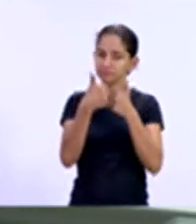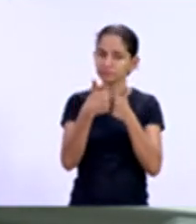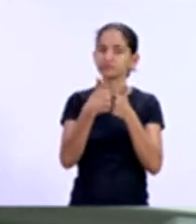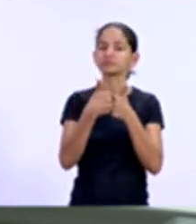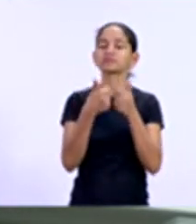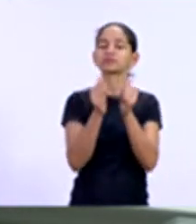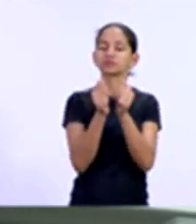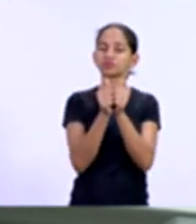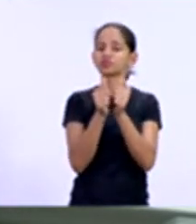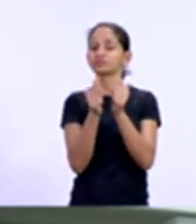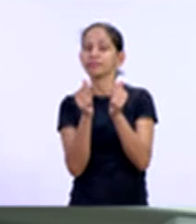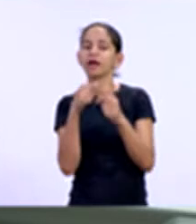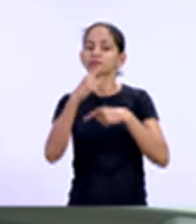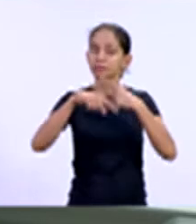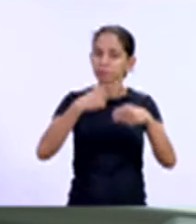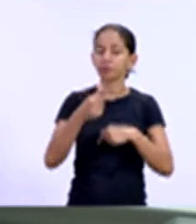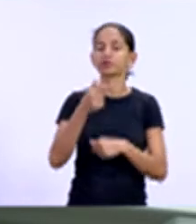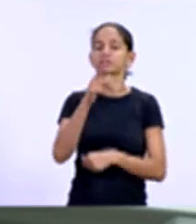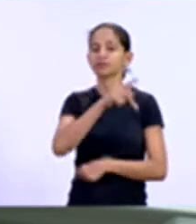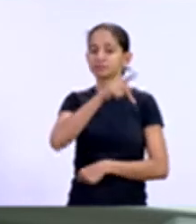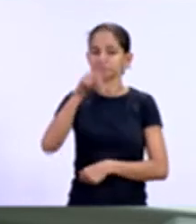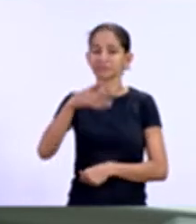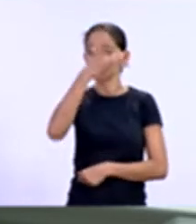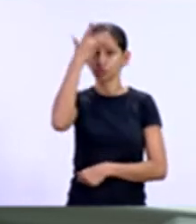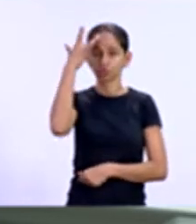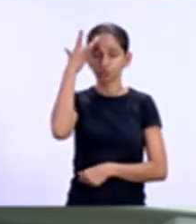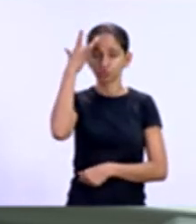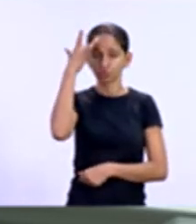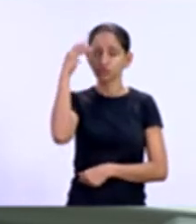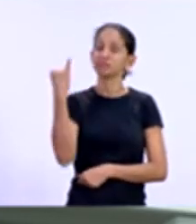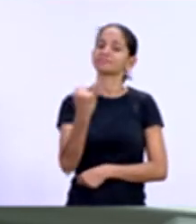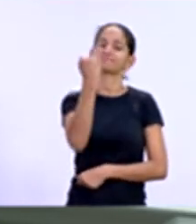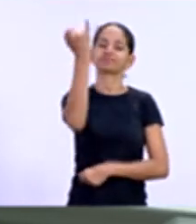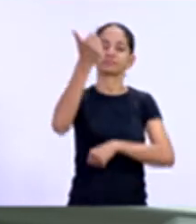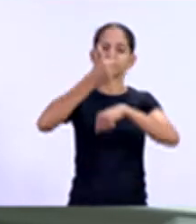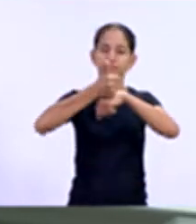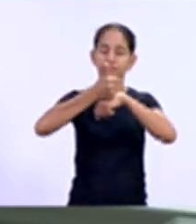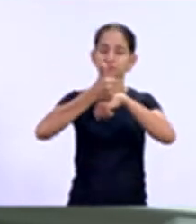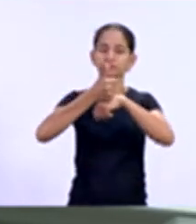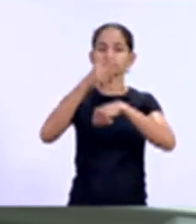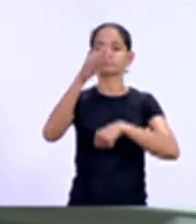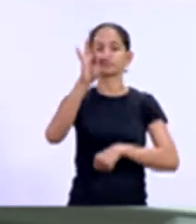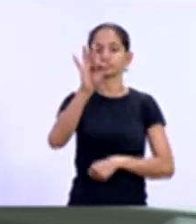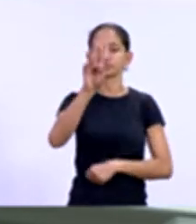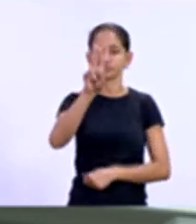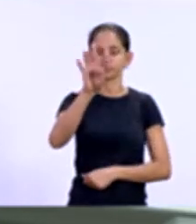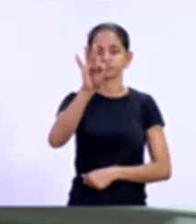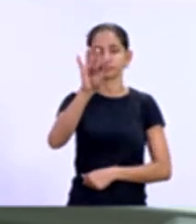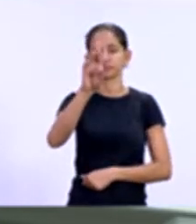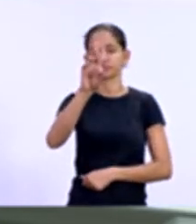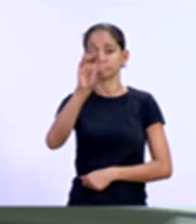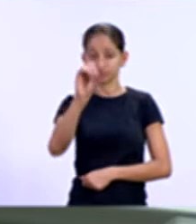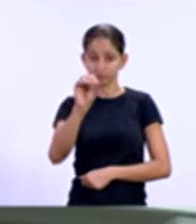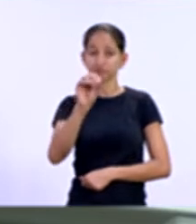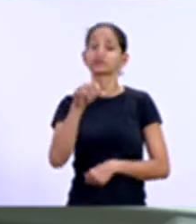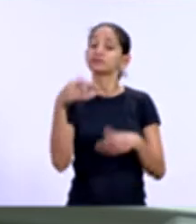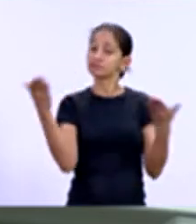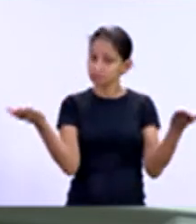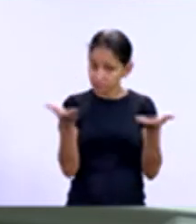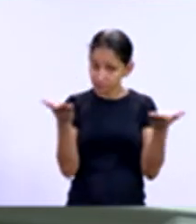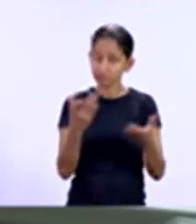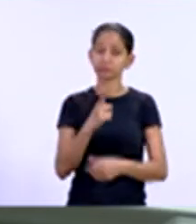conta justamente com essas pessoas importantes que são os tutores. Então, hoje nós temos aqui